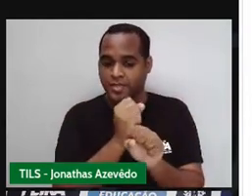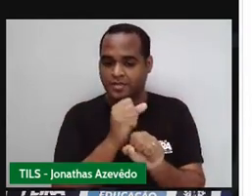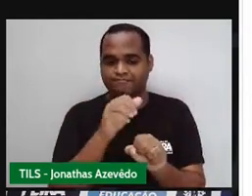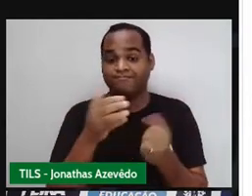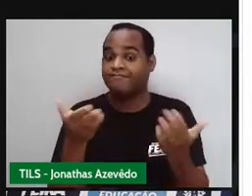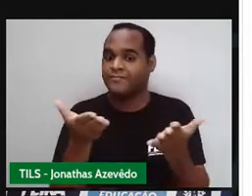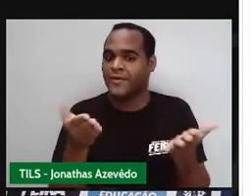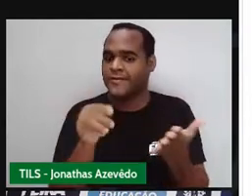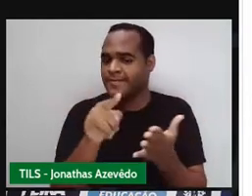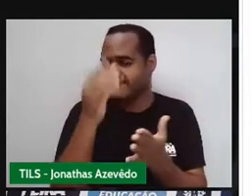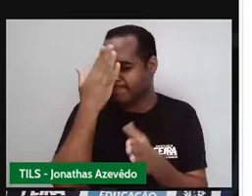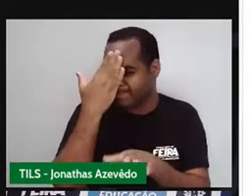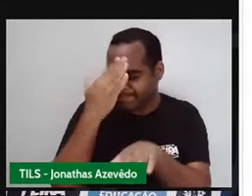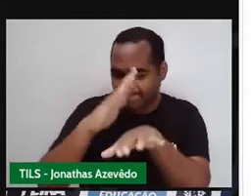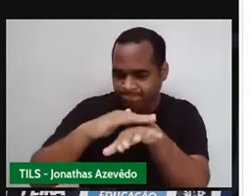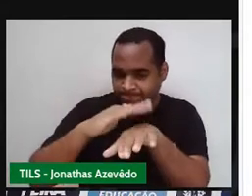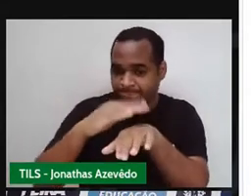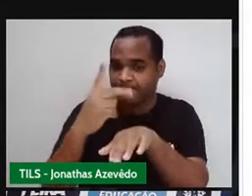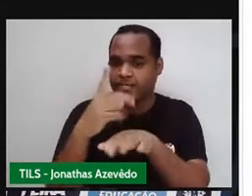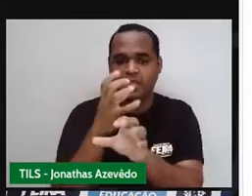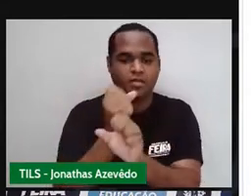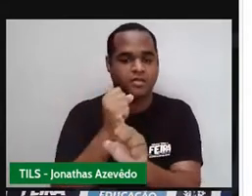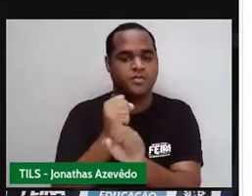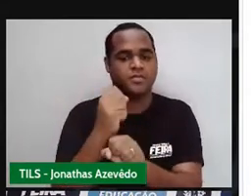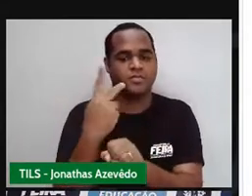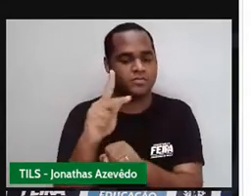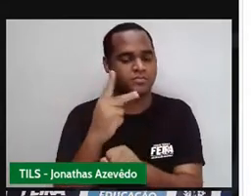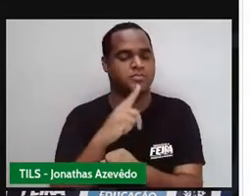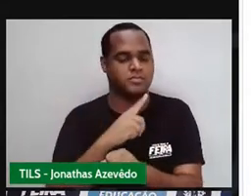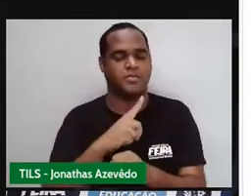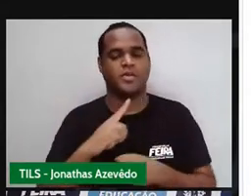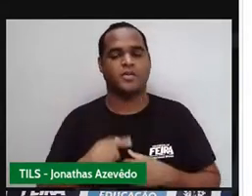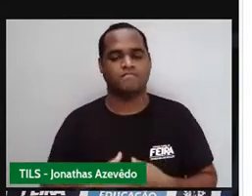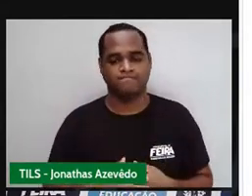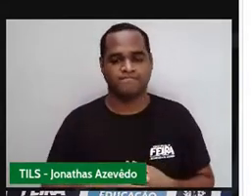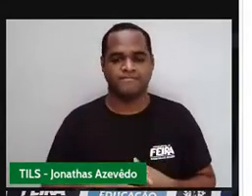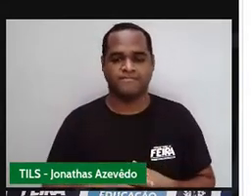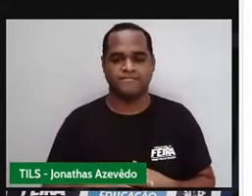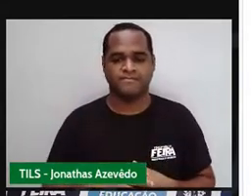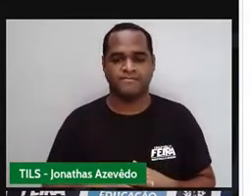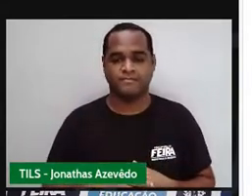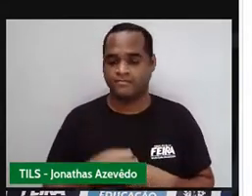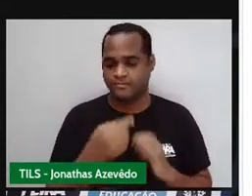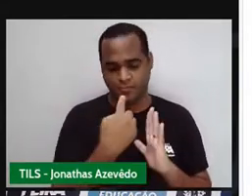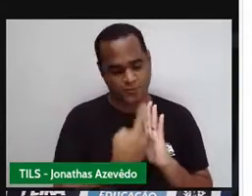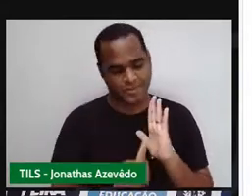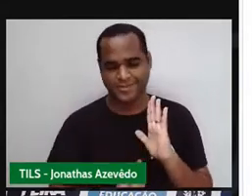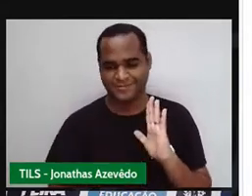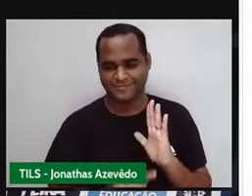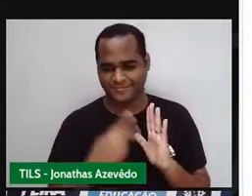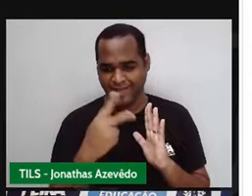você vai fazer a sua continha né no caderno